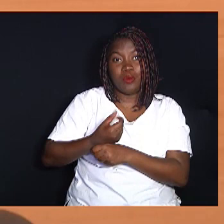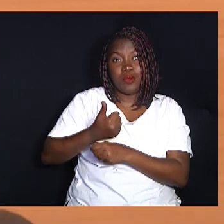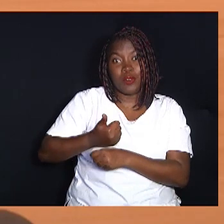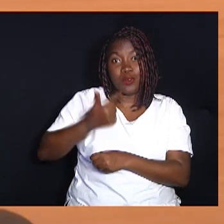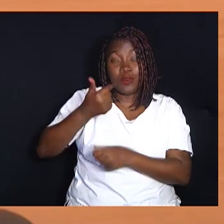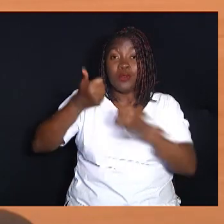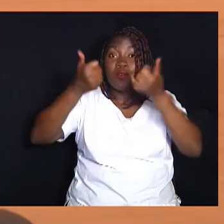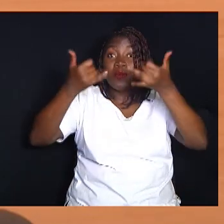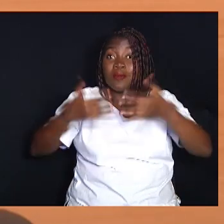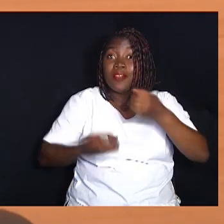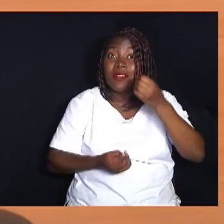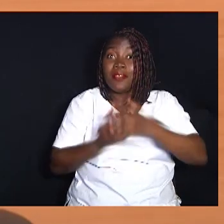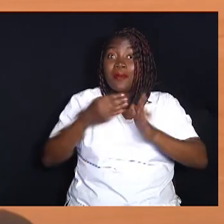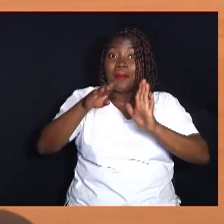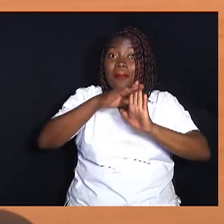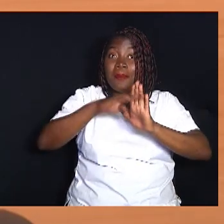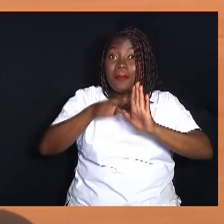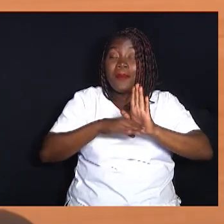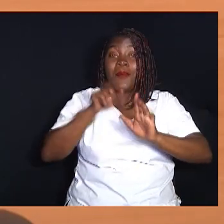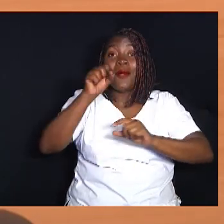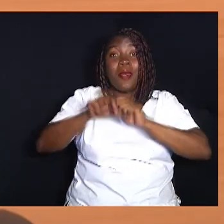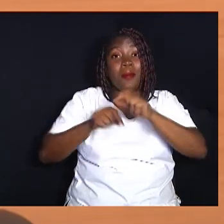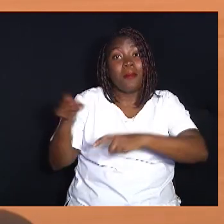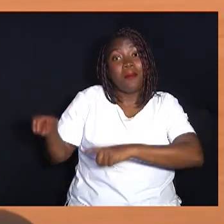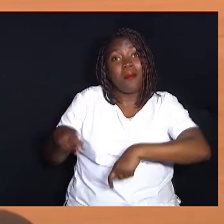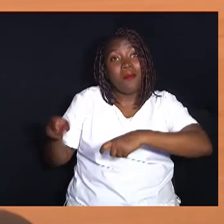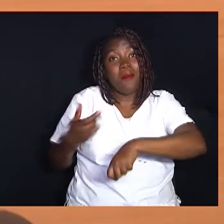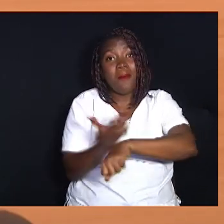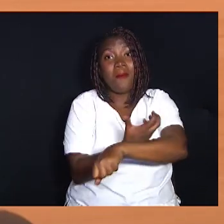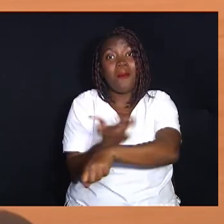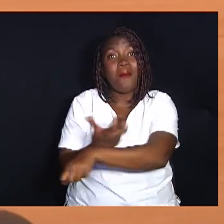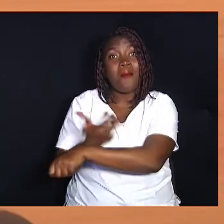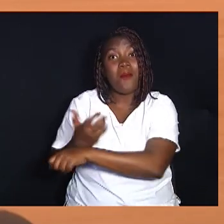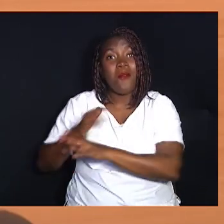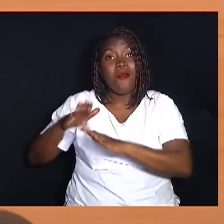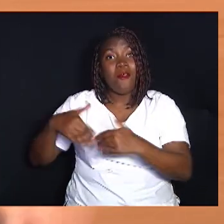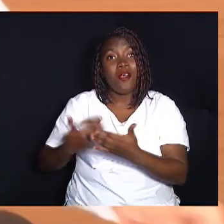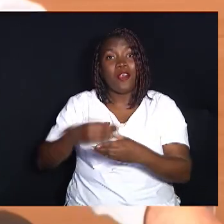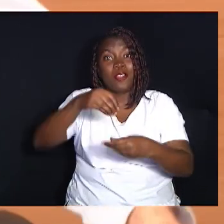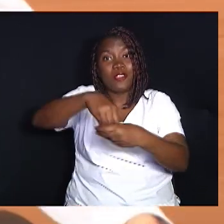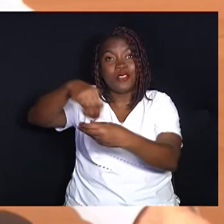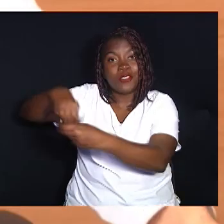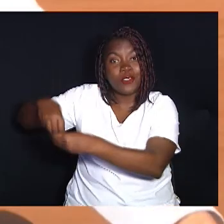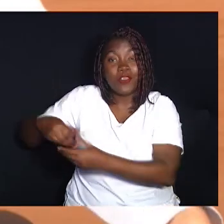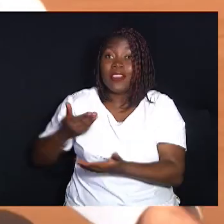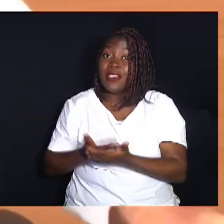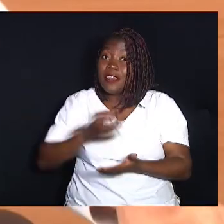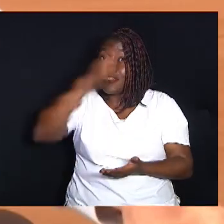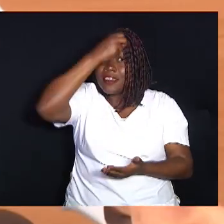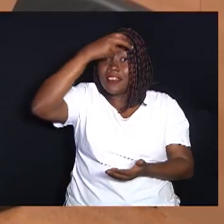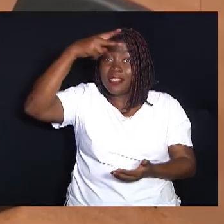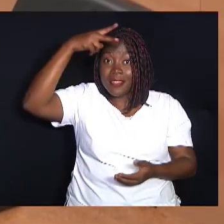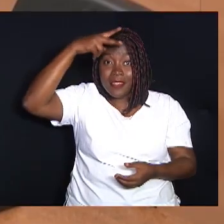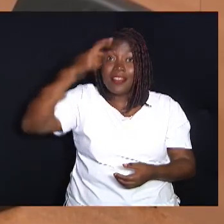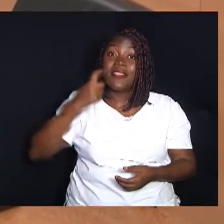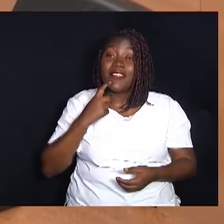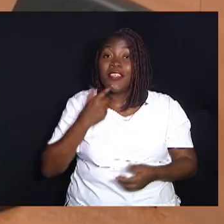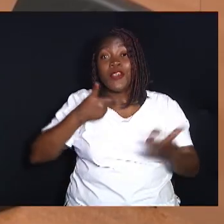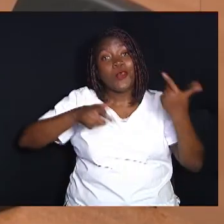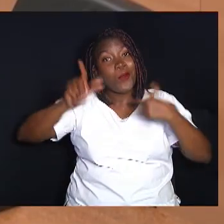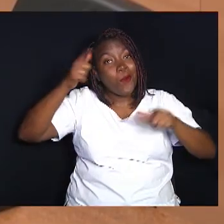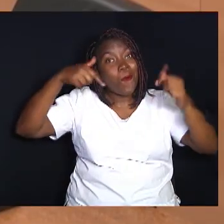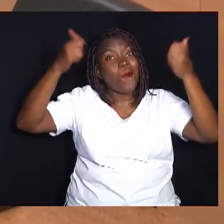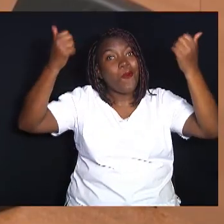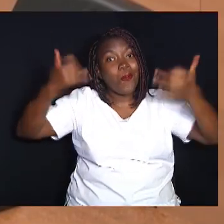programa Horta Escolar nas instituições de ensino do município de Campinas e da outras providências. Eu já